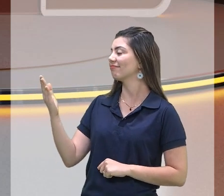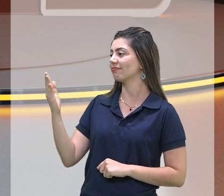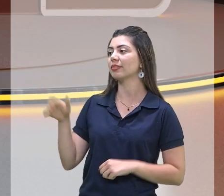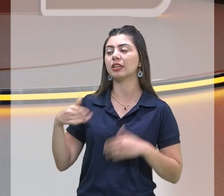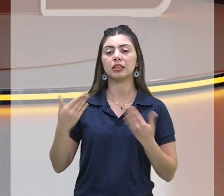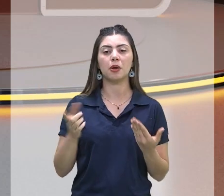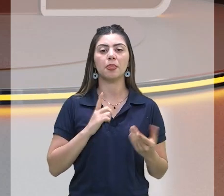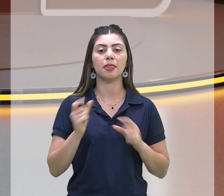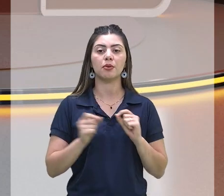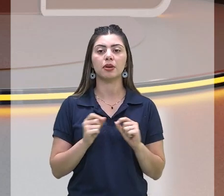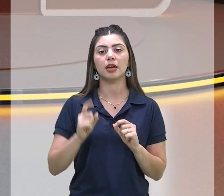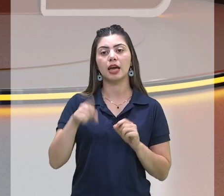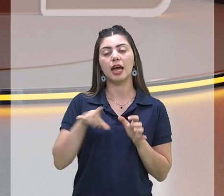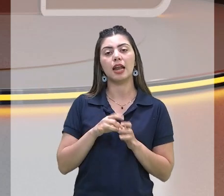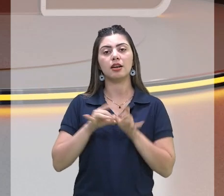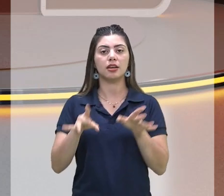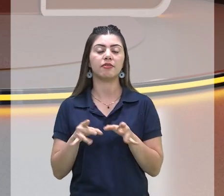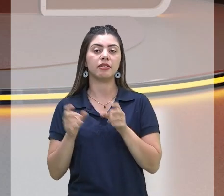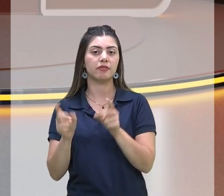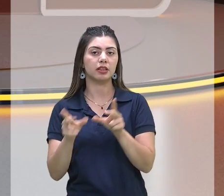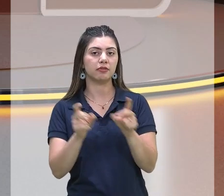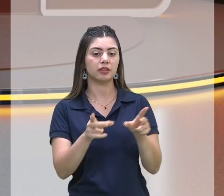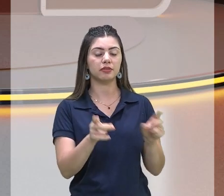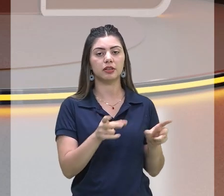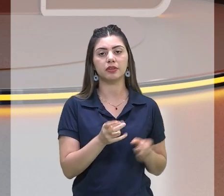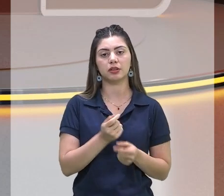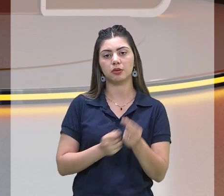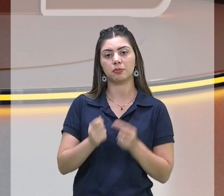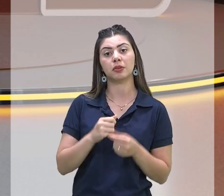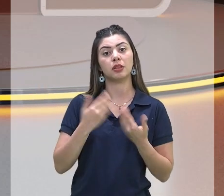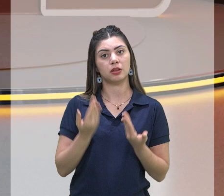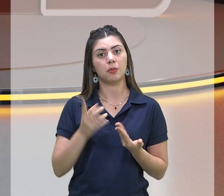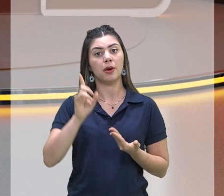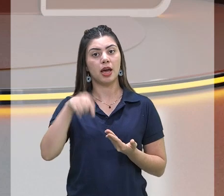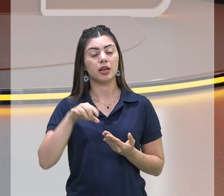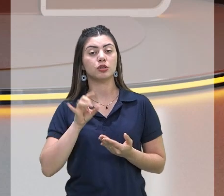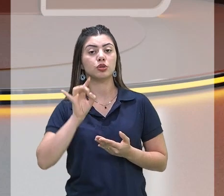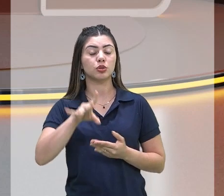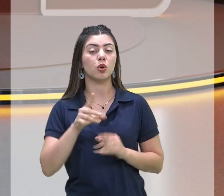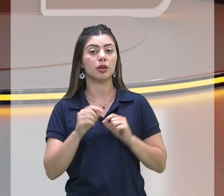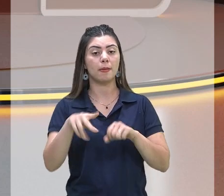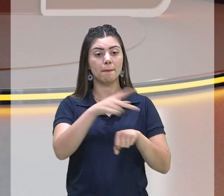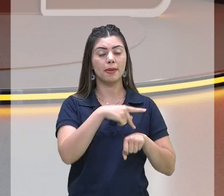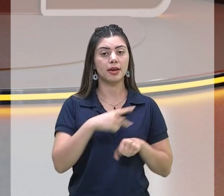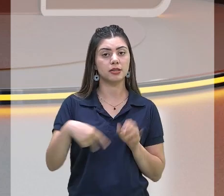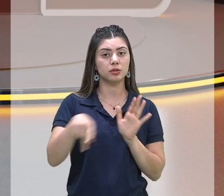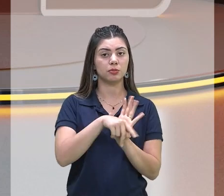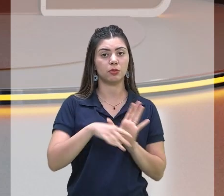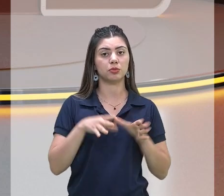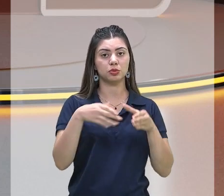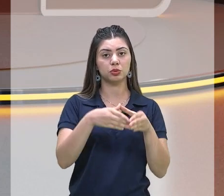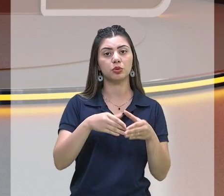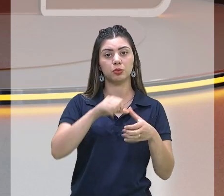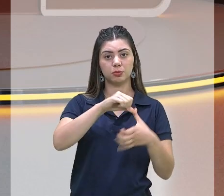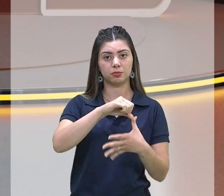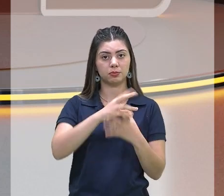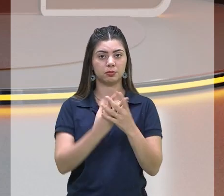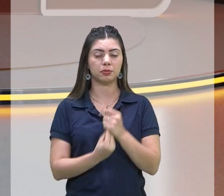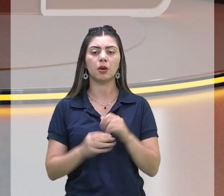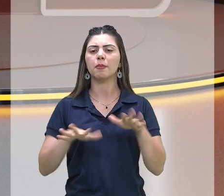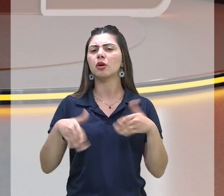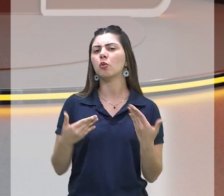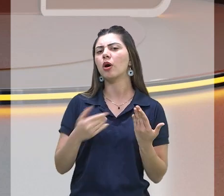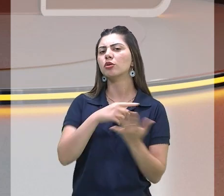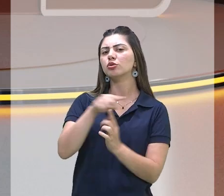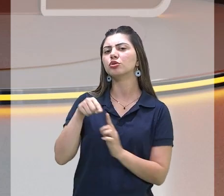um livre comércio, ok? Entre os países que fazem parte, considerados países membros. Então, olha só, quais serão essas